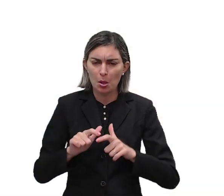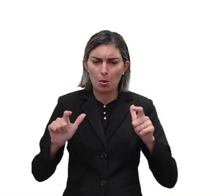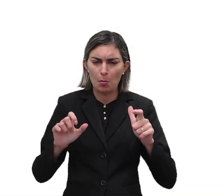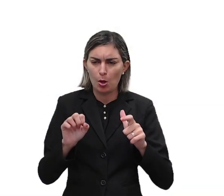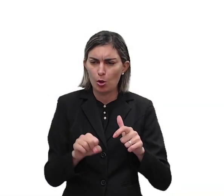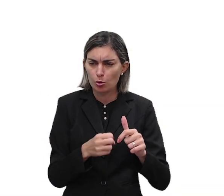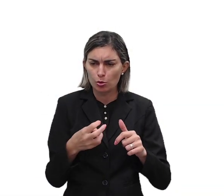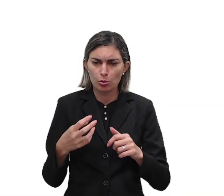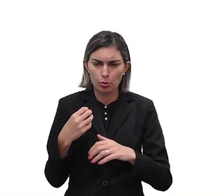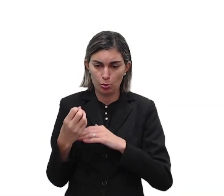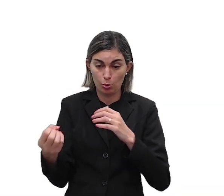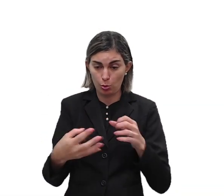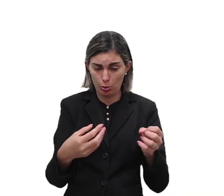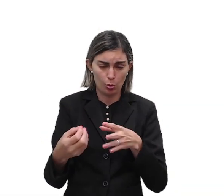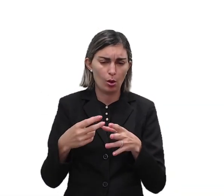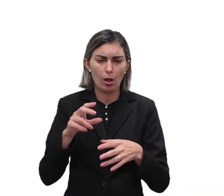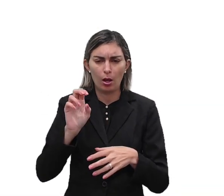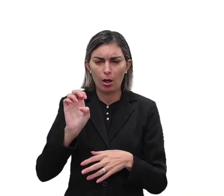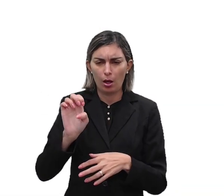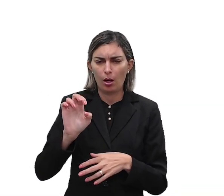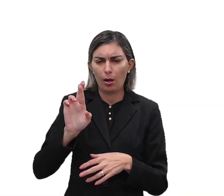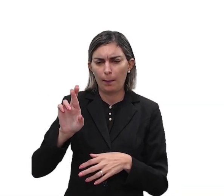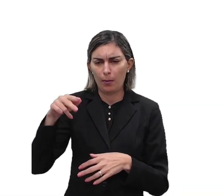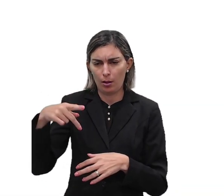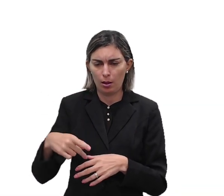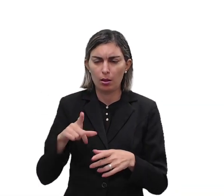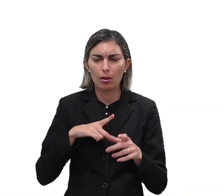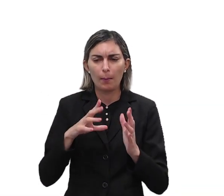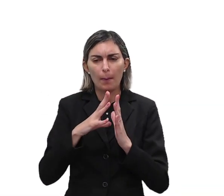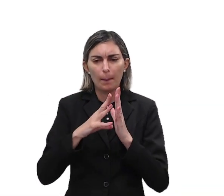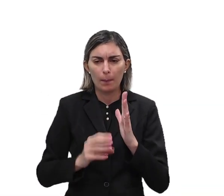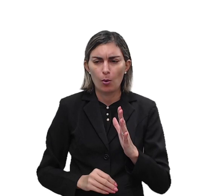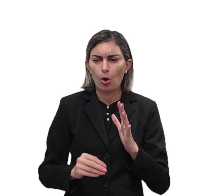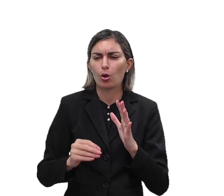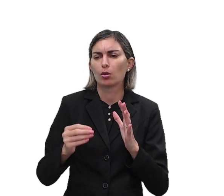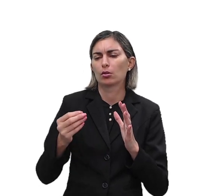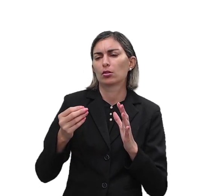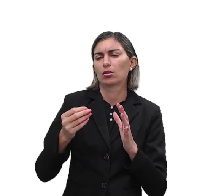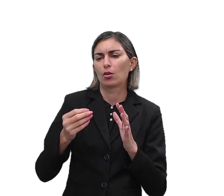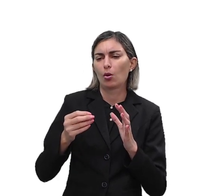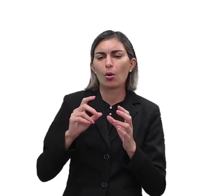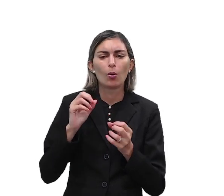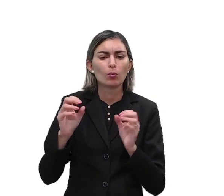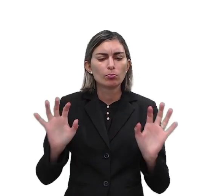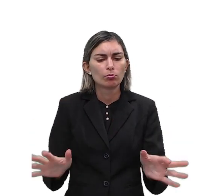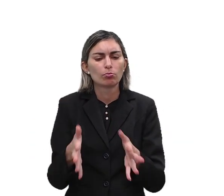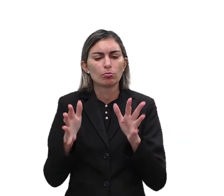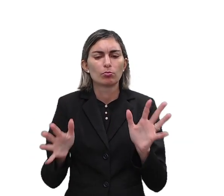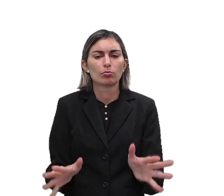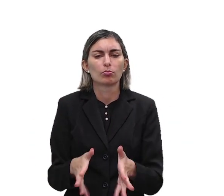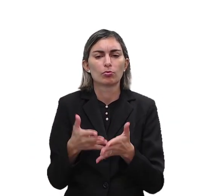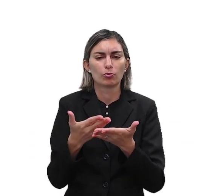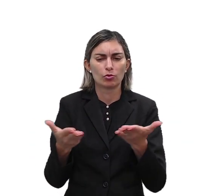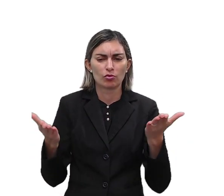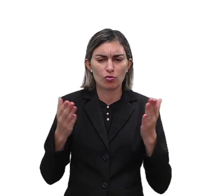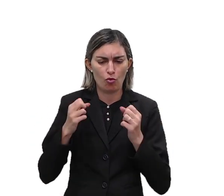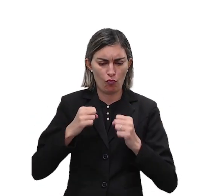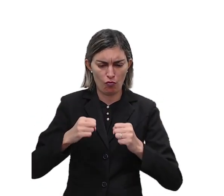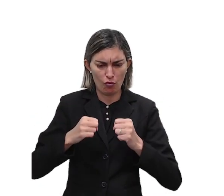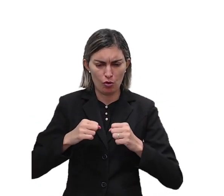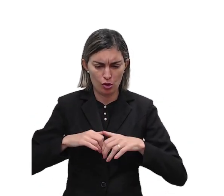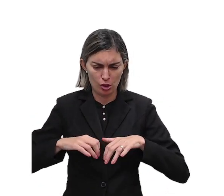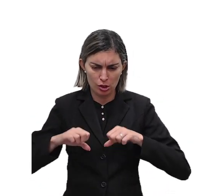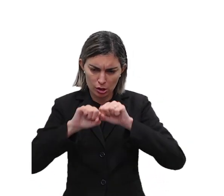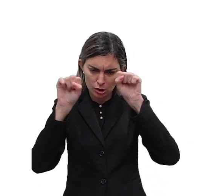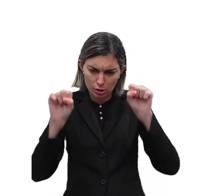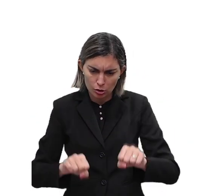sofisticação do MRP2 também permitiu a modelagem de cenários hipotéticos, o que contribuiu para a força do sistema em